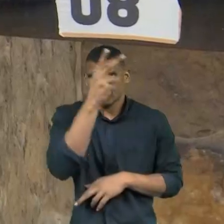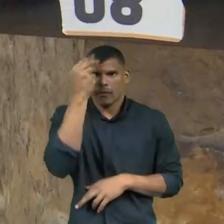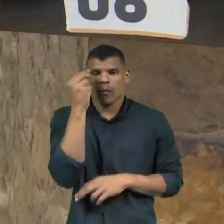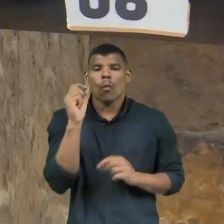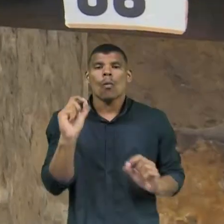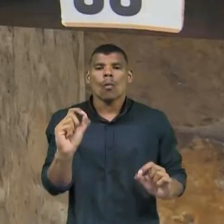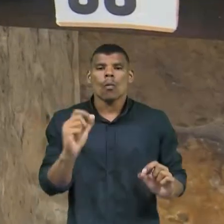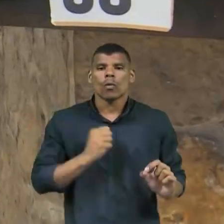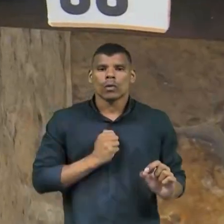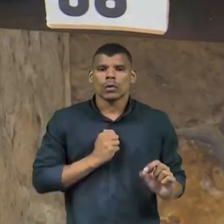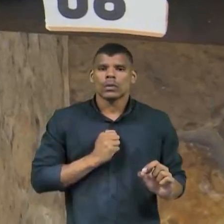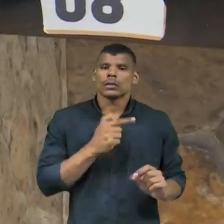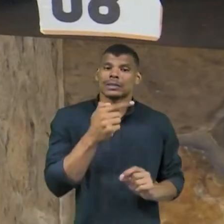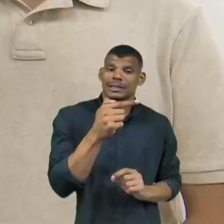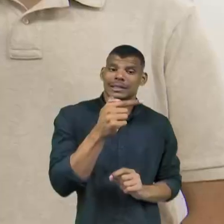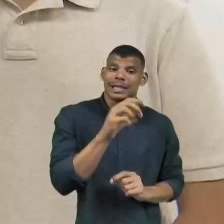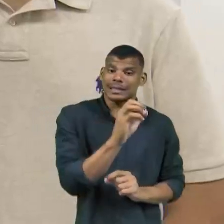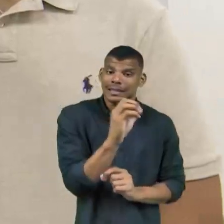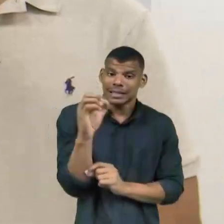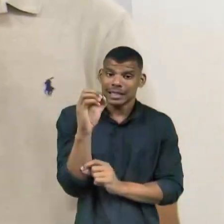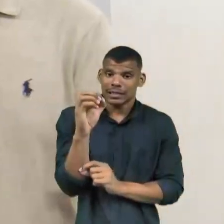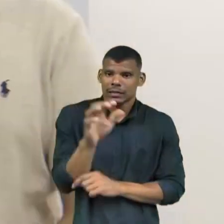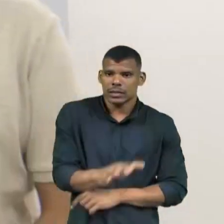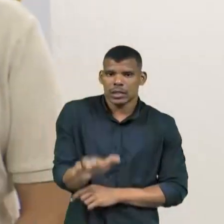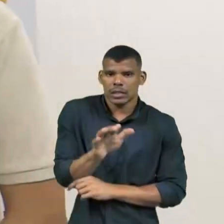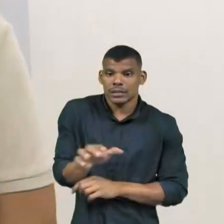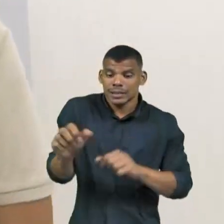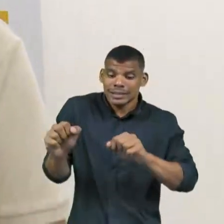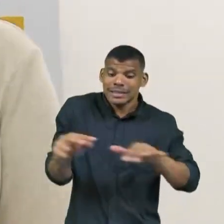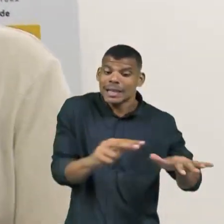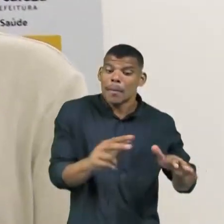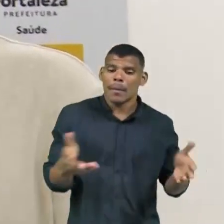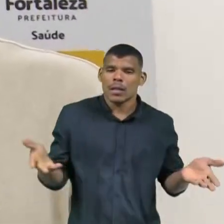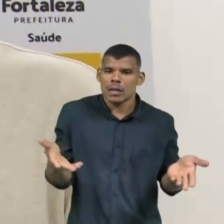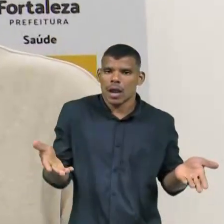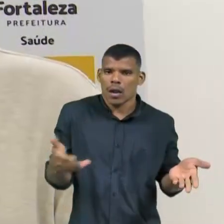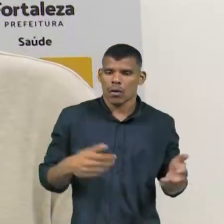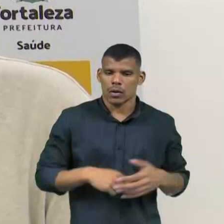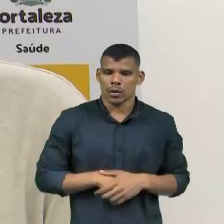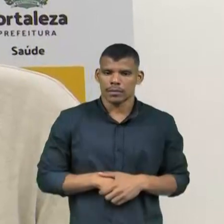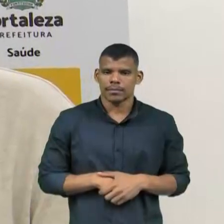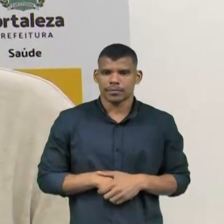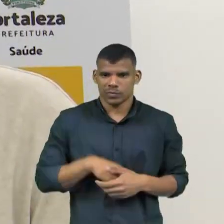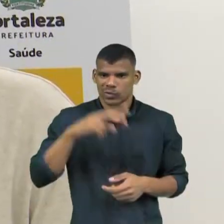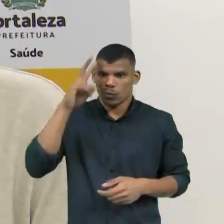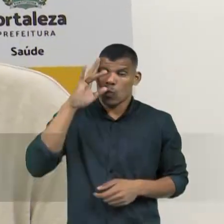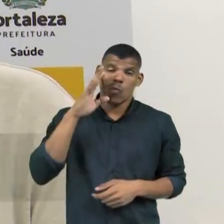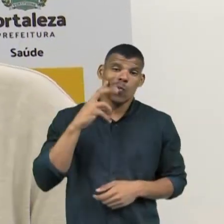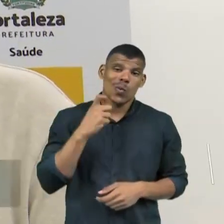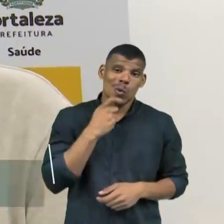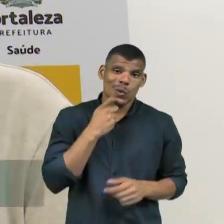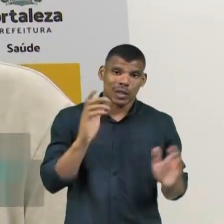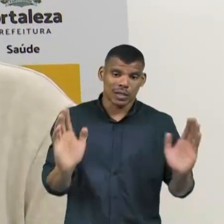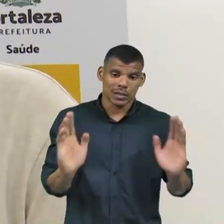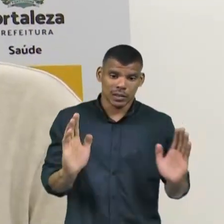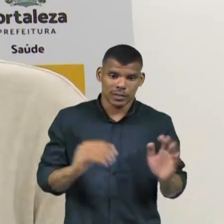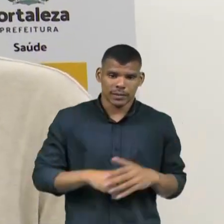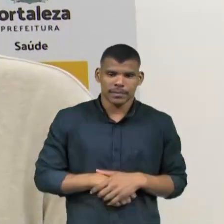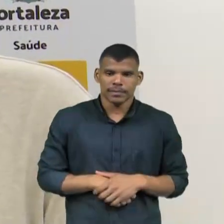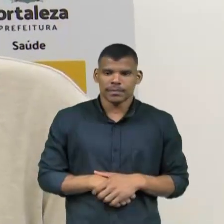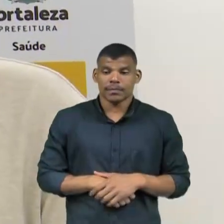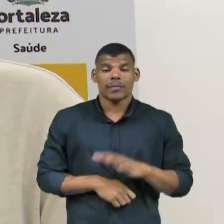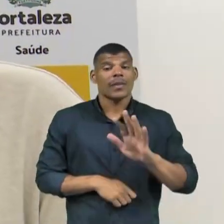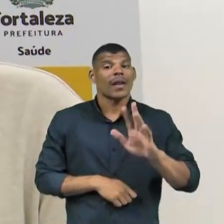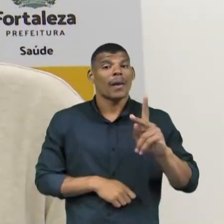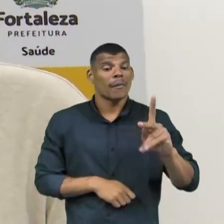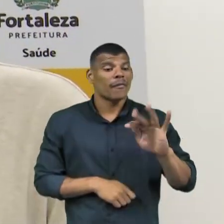menos 700 esta semana. Essas crianças de 6 meses a 2 anos de idade, ela toma Pfizer Baby, ela é uma vacina aprovada